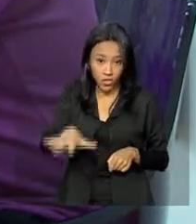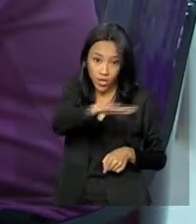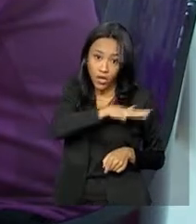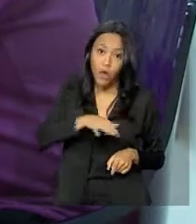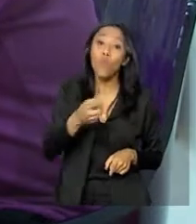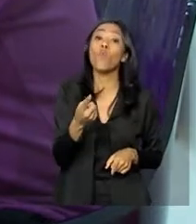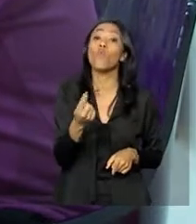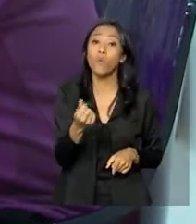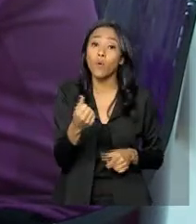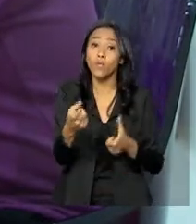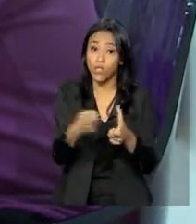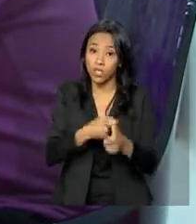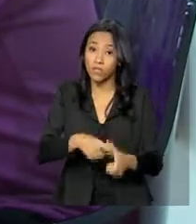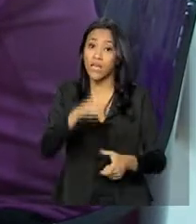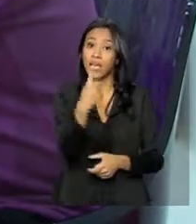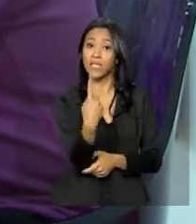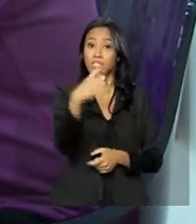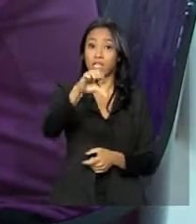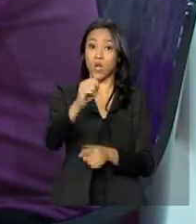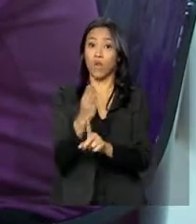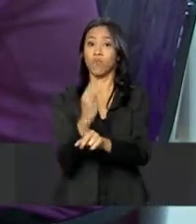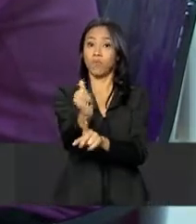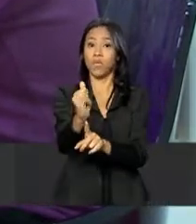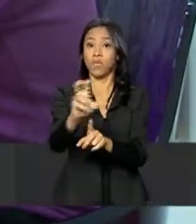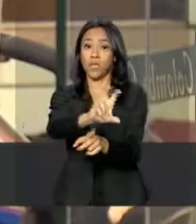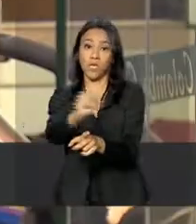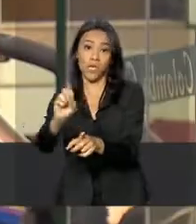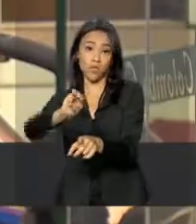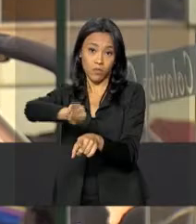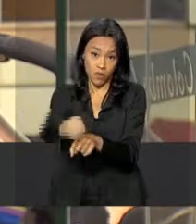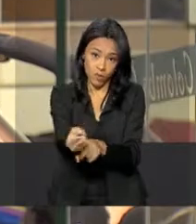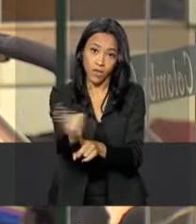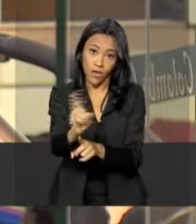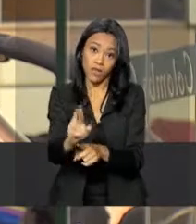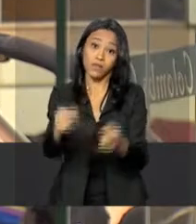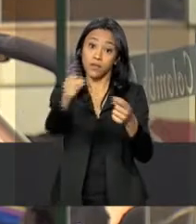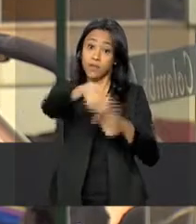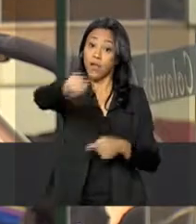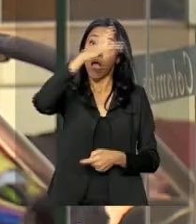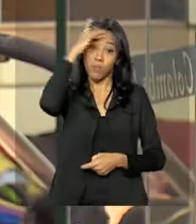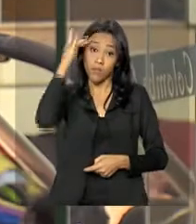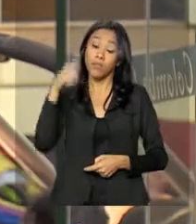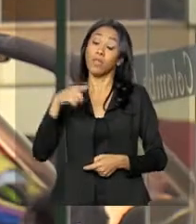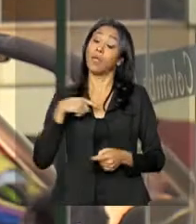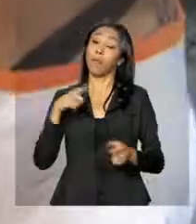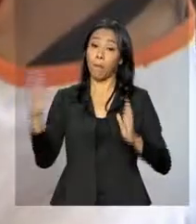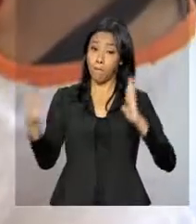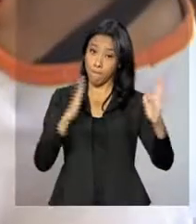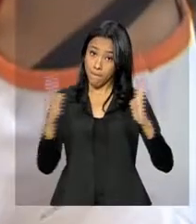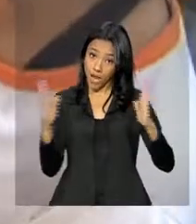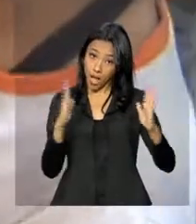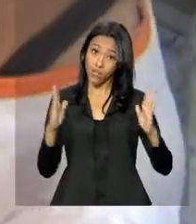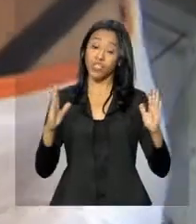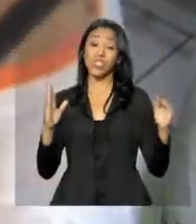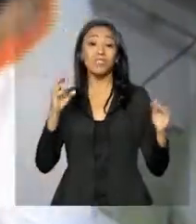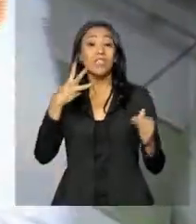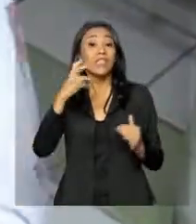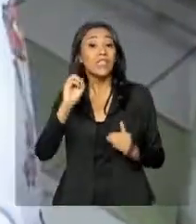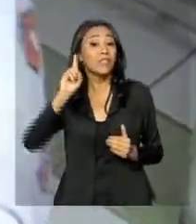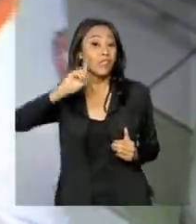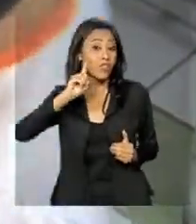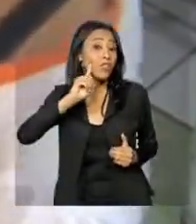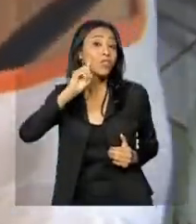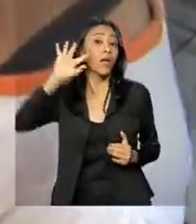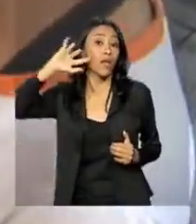este ano é de 19 bilhões e meio de reais. O contribuinte terá prazo de 30 dias para regularizar os